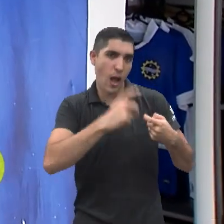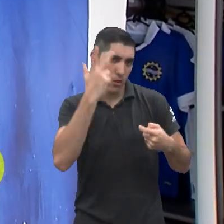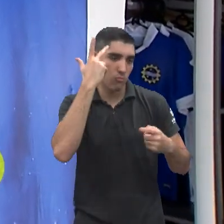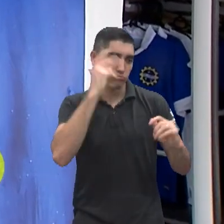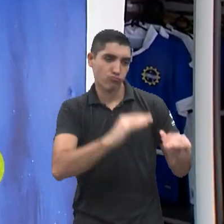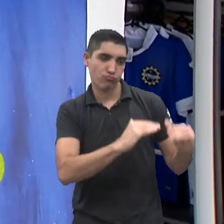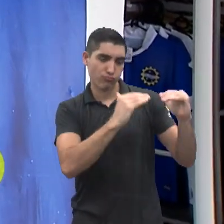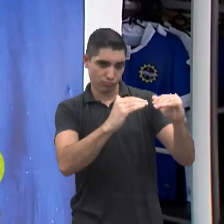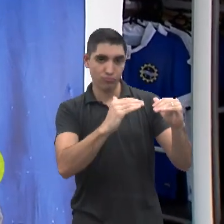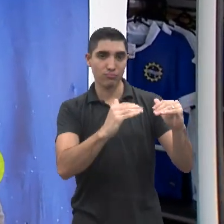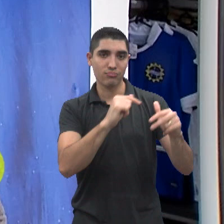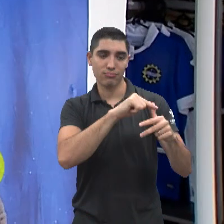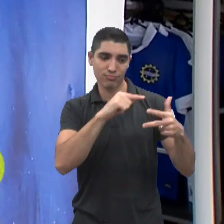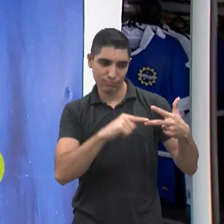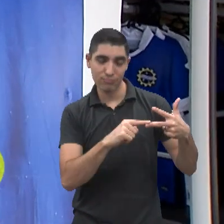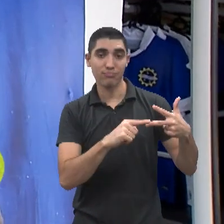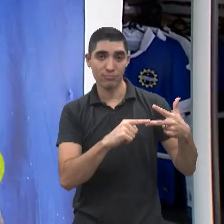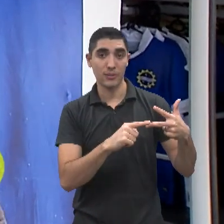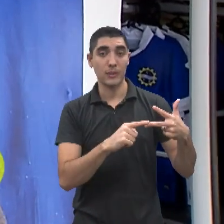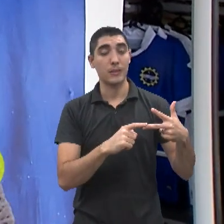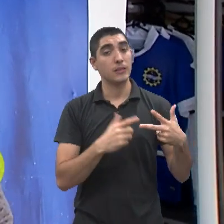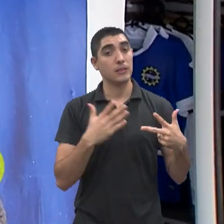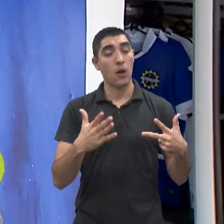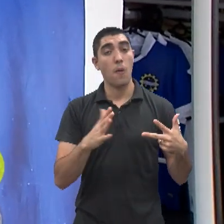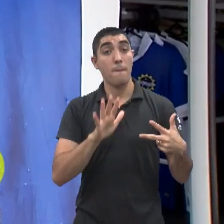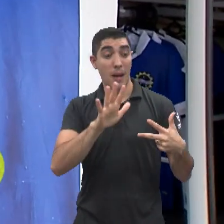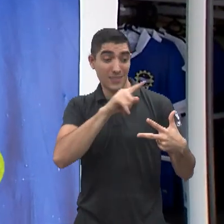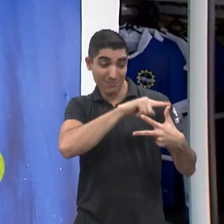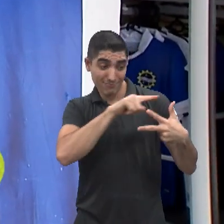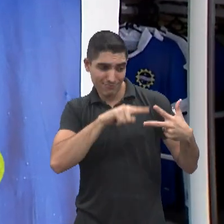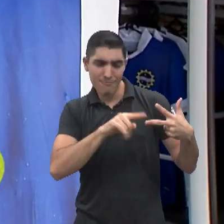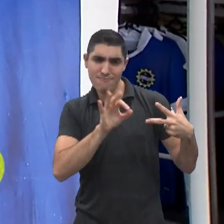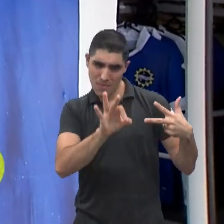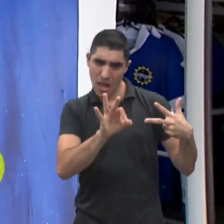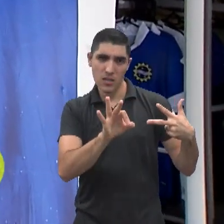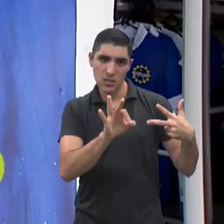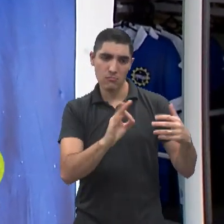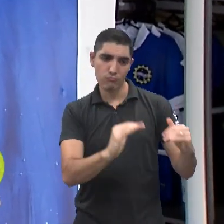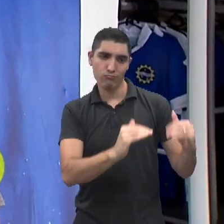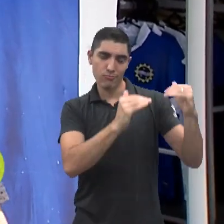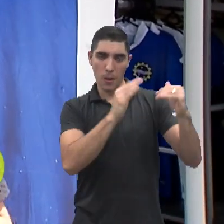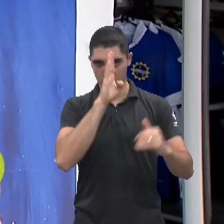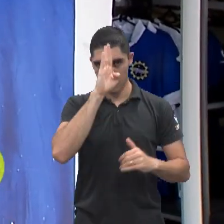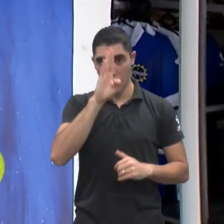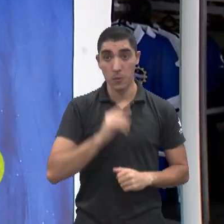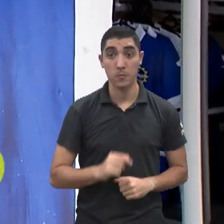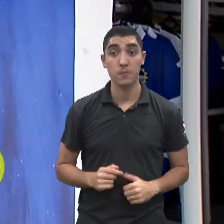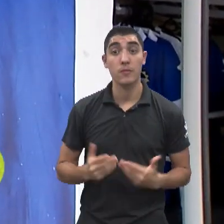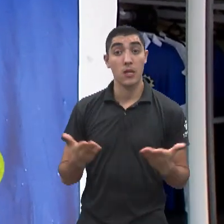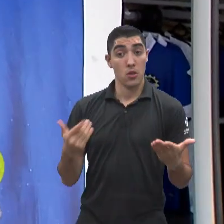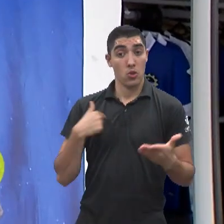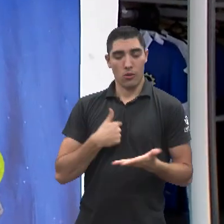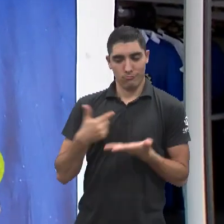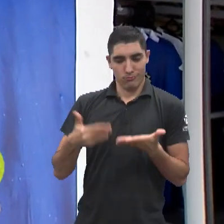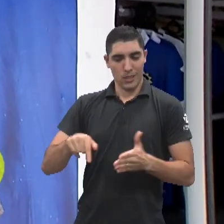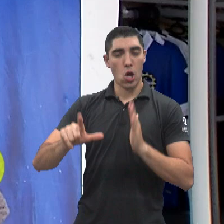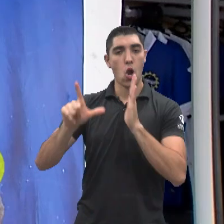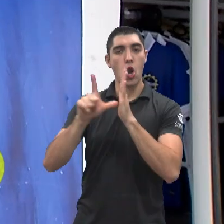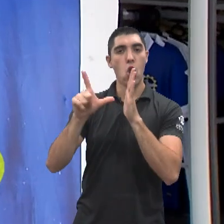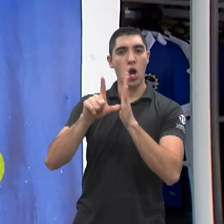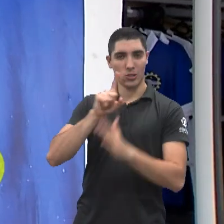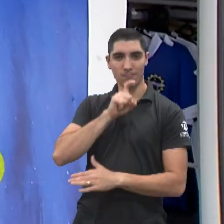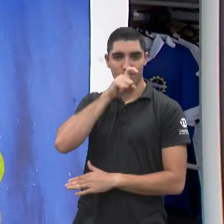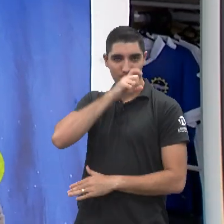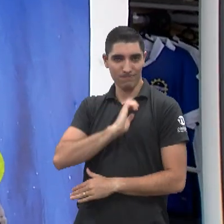deve ser mantido no banco de reservas, mas esses dois jogadores devem voltar para o time titular. A gente está aqui na frente da loja da Águia, né? O local